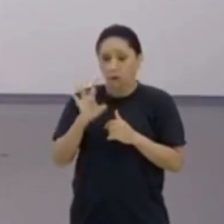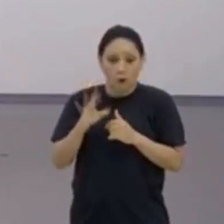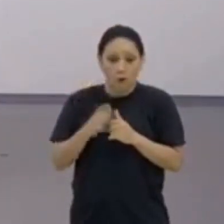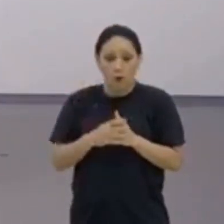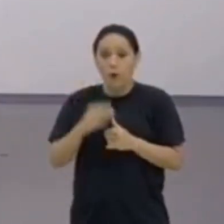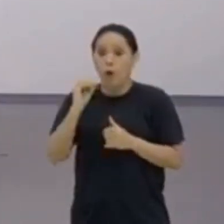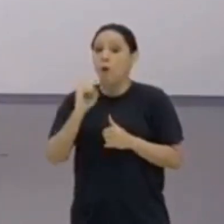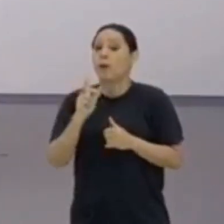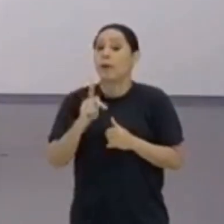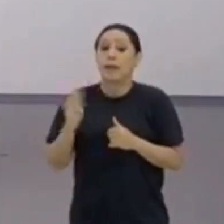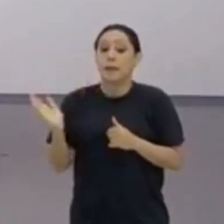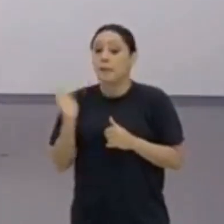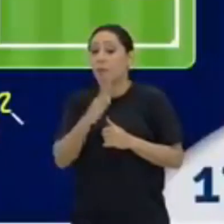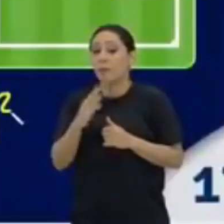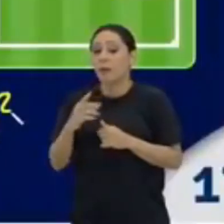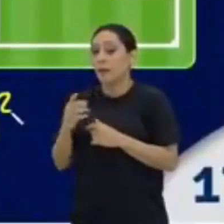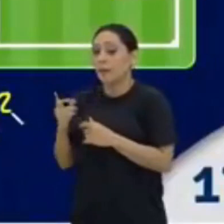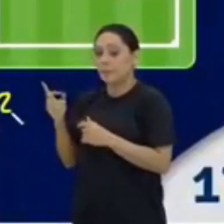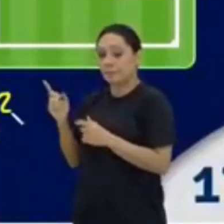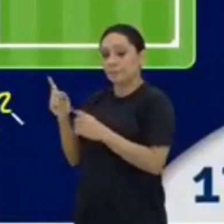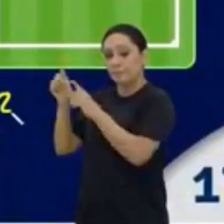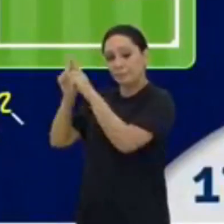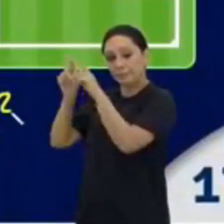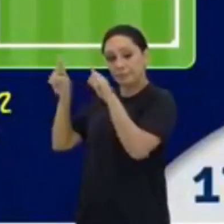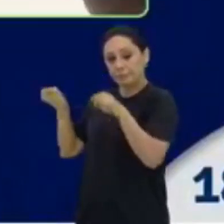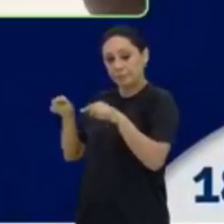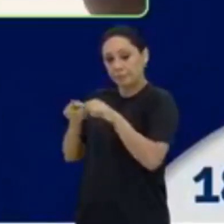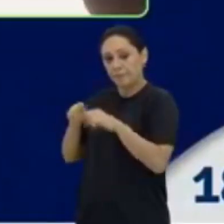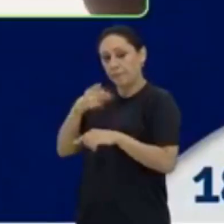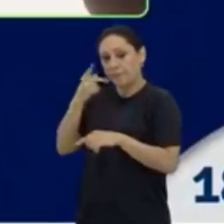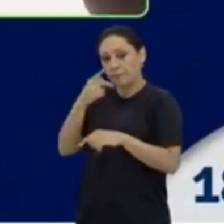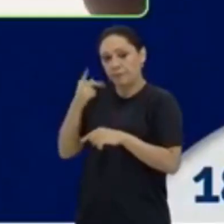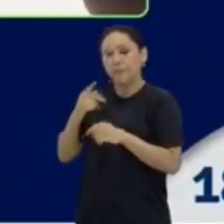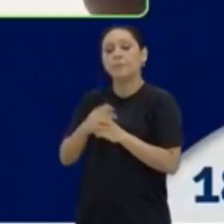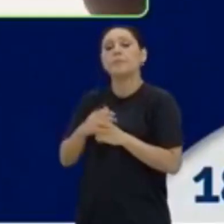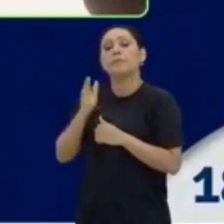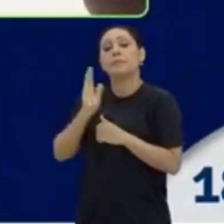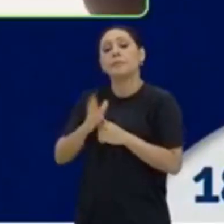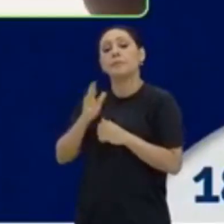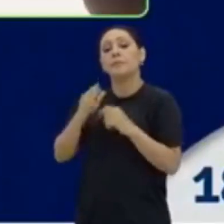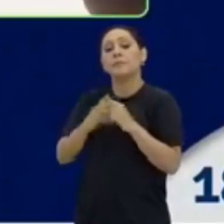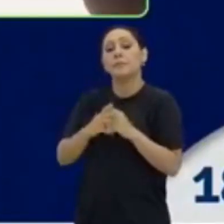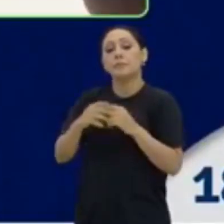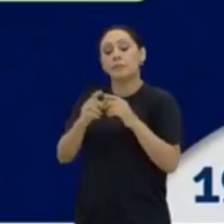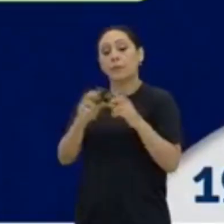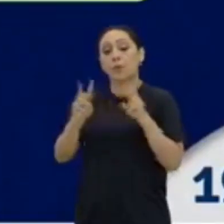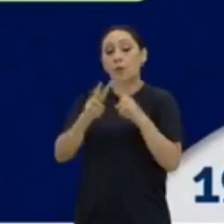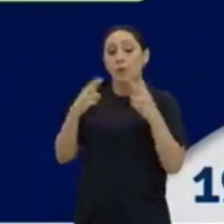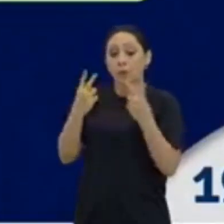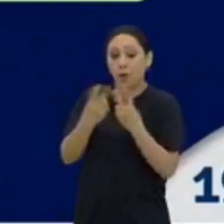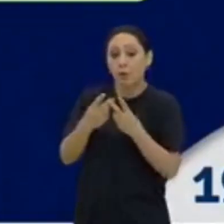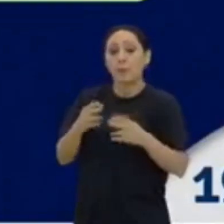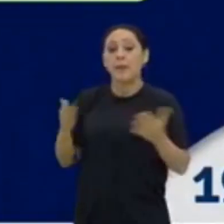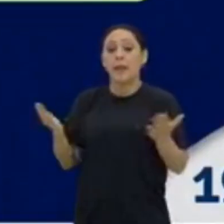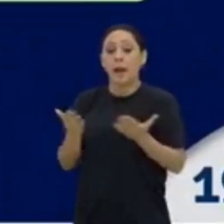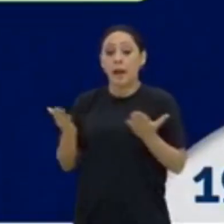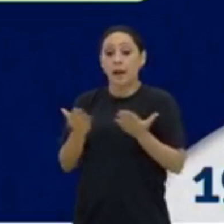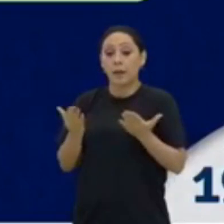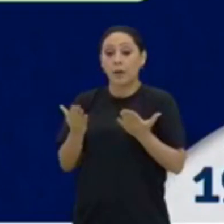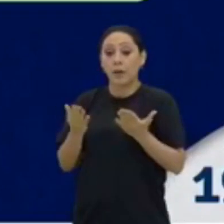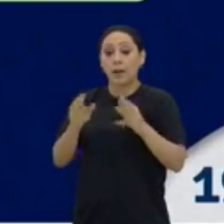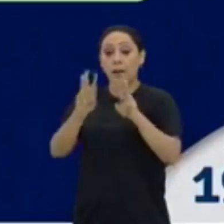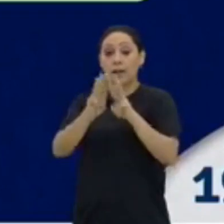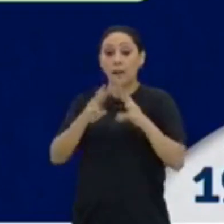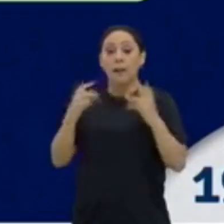Ok, pessoal? Então, na cartela, falando acho que da última cartela, já falamos aqui do volume e agora da